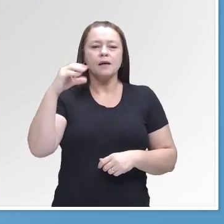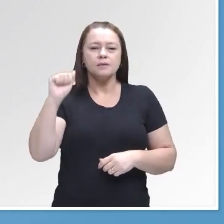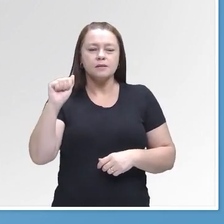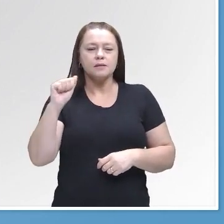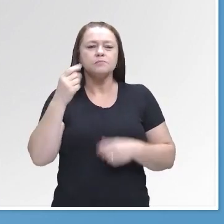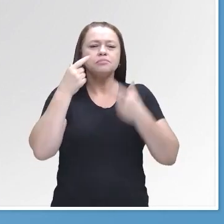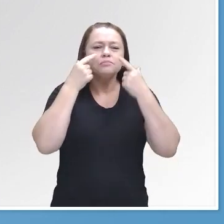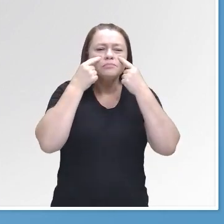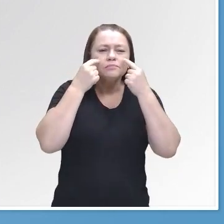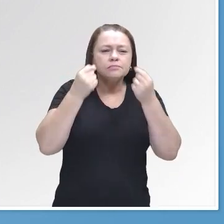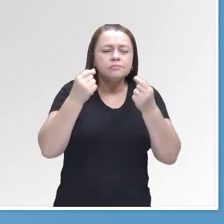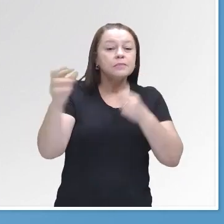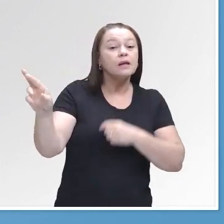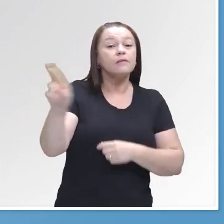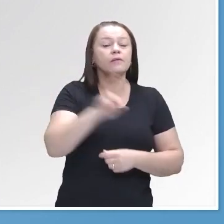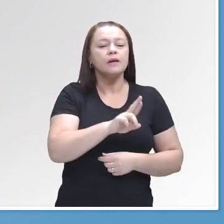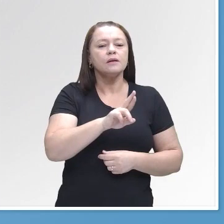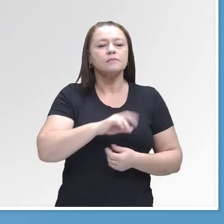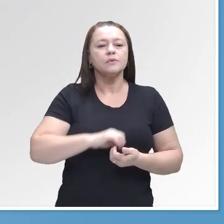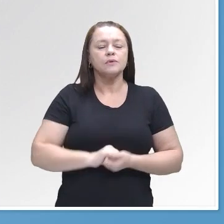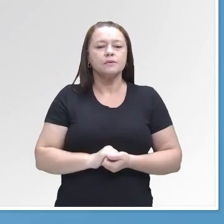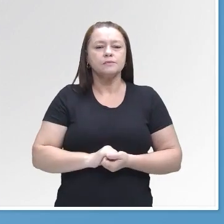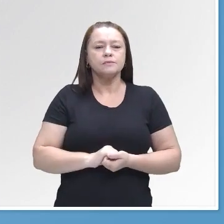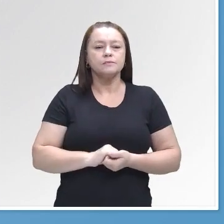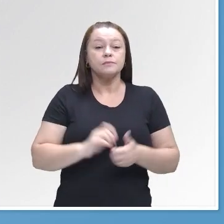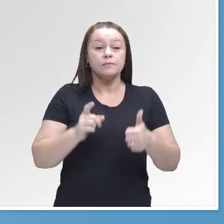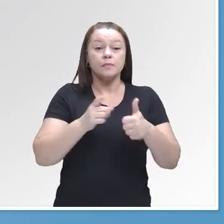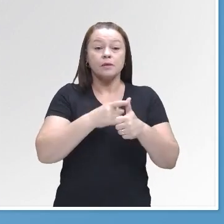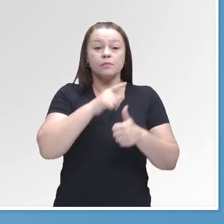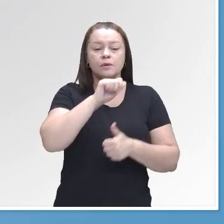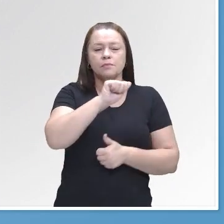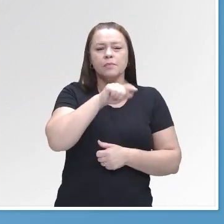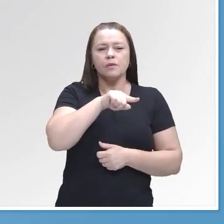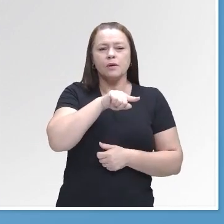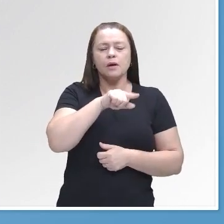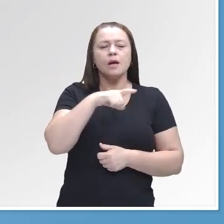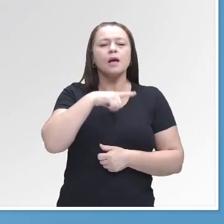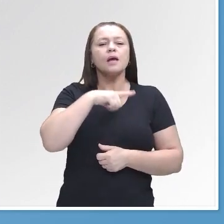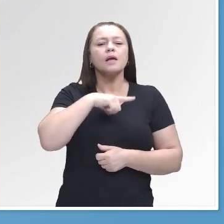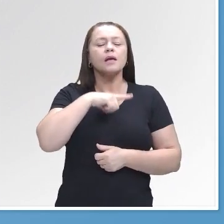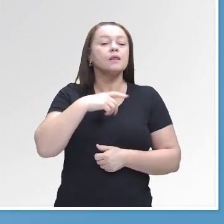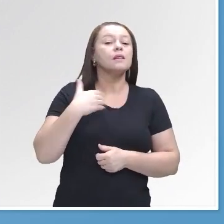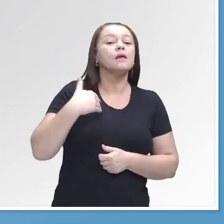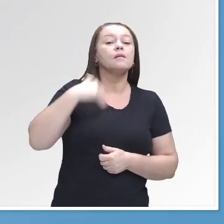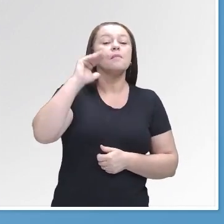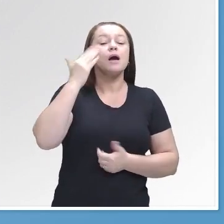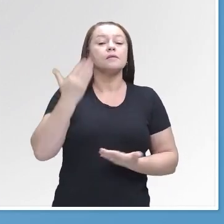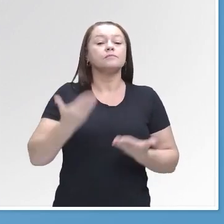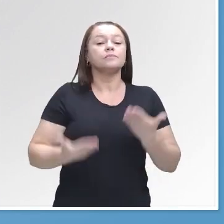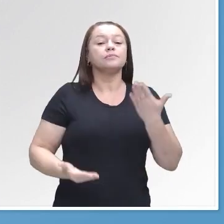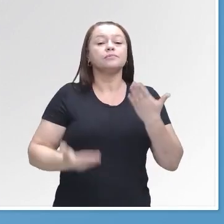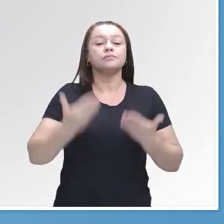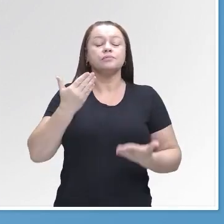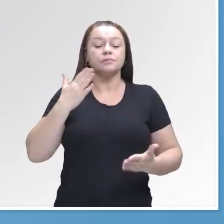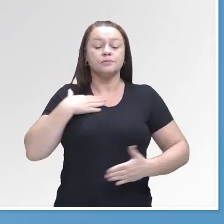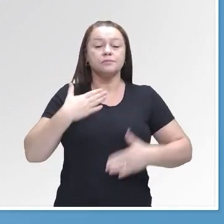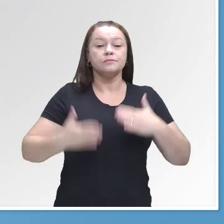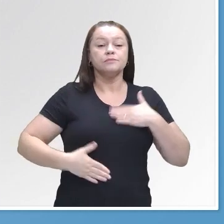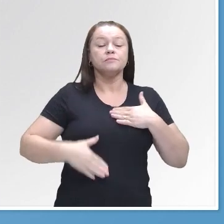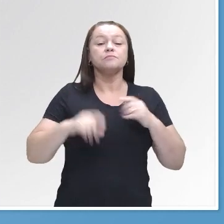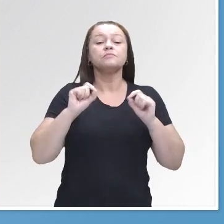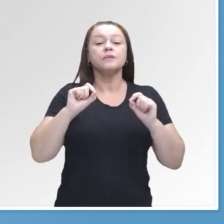Observe e responda. Letra A. Quem tem maior massa corporal?